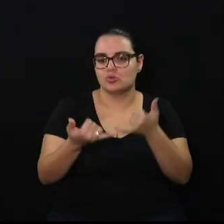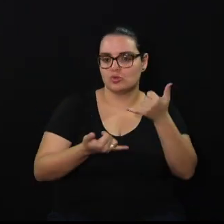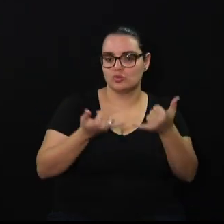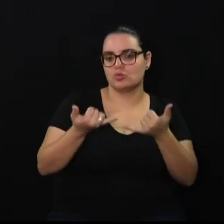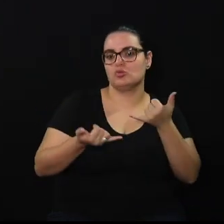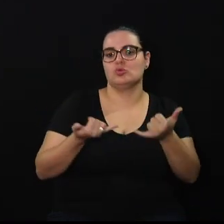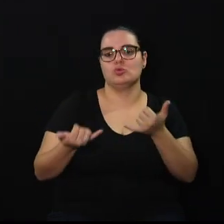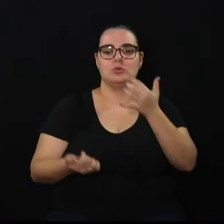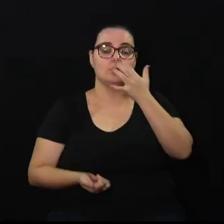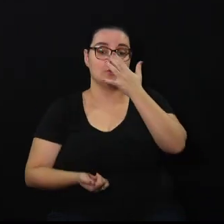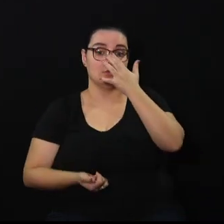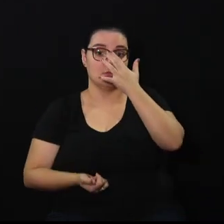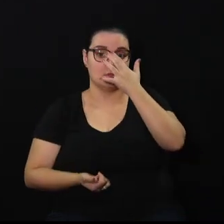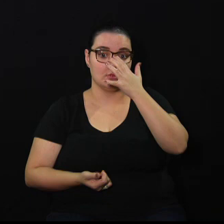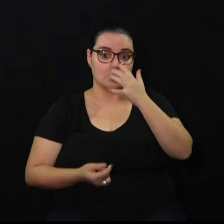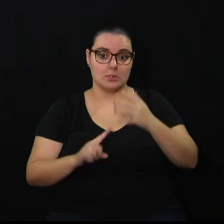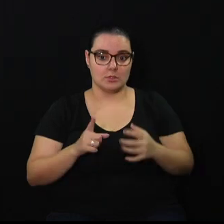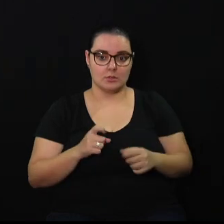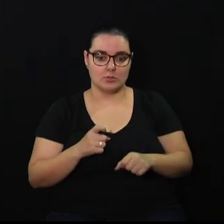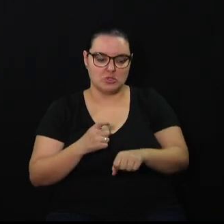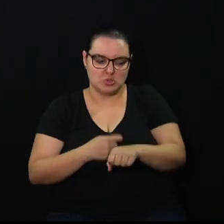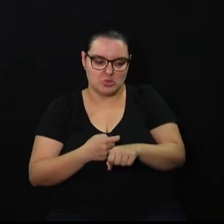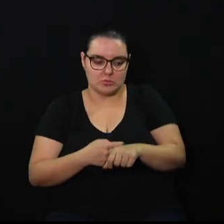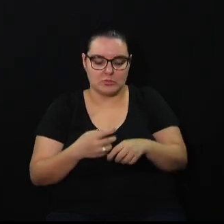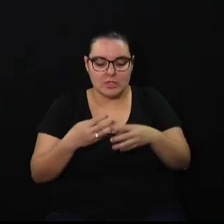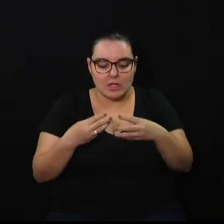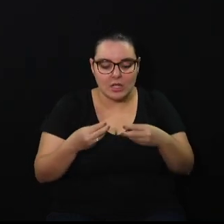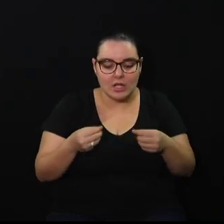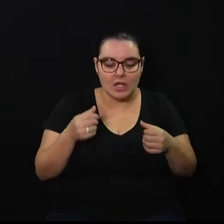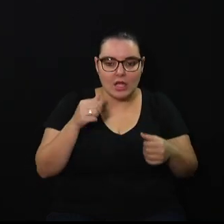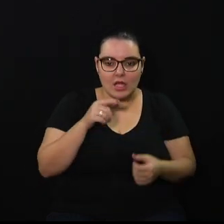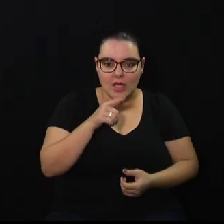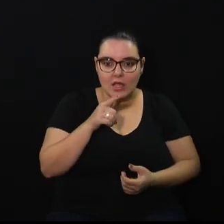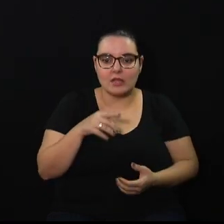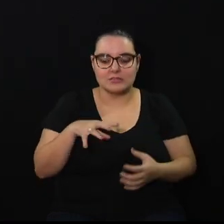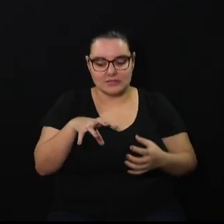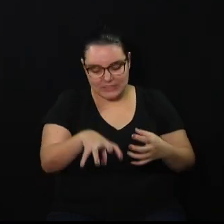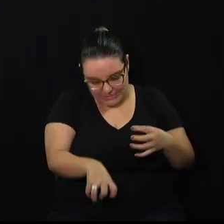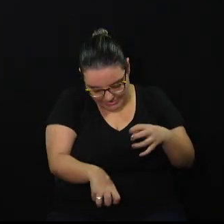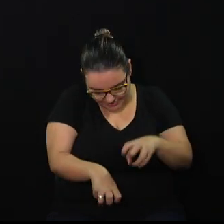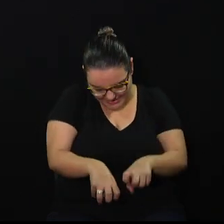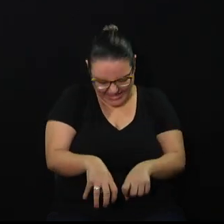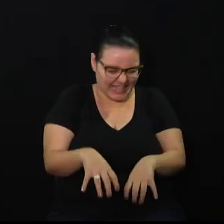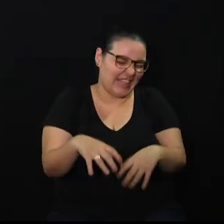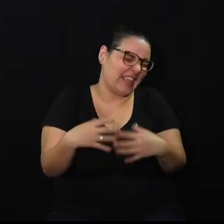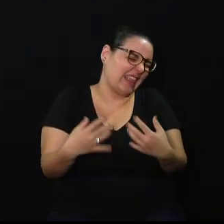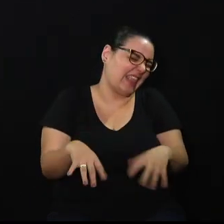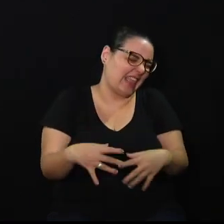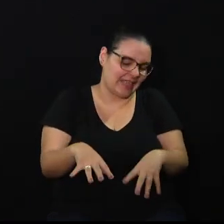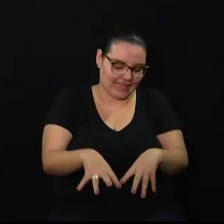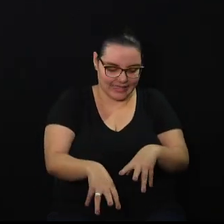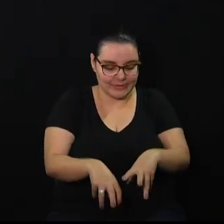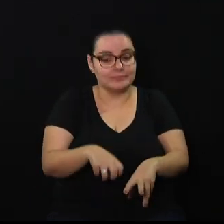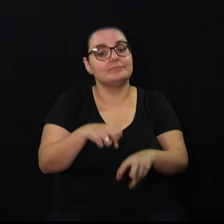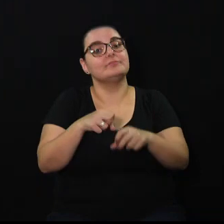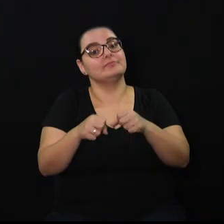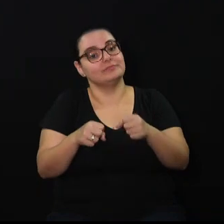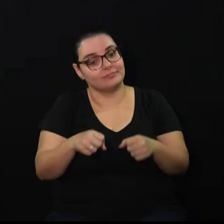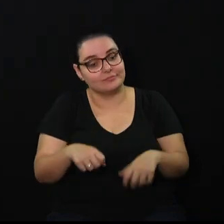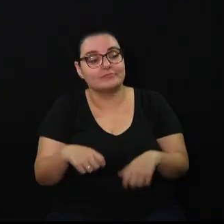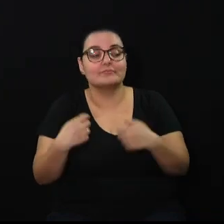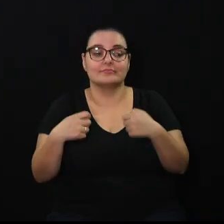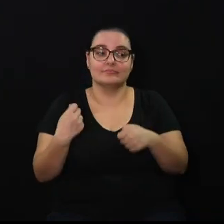é duro mais a guardinha para que a gente tenha que enfiar mãozinha lá dentro procurar e tirar daquele